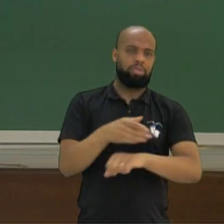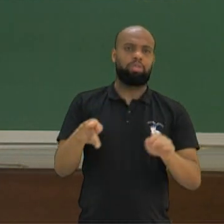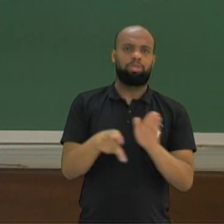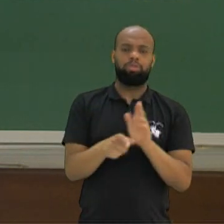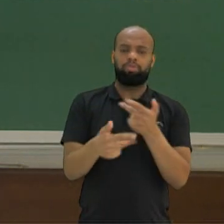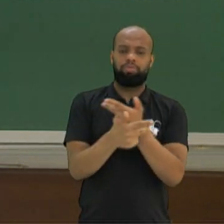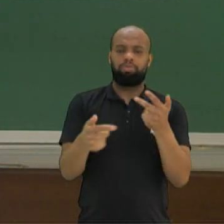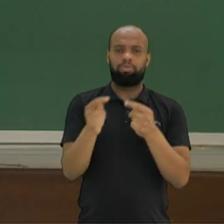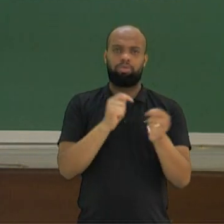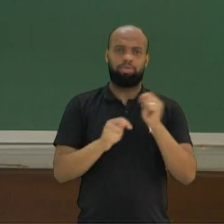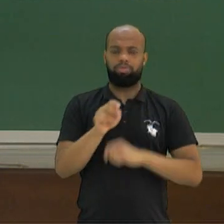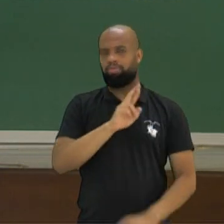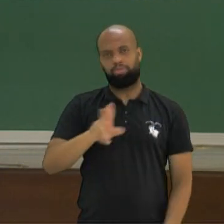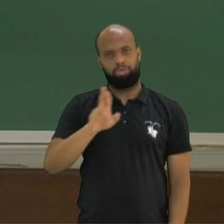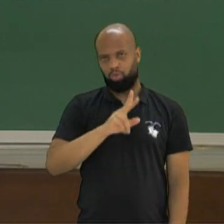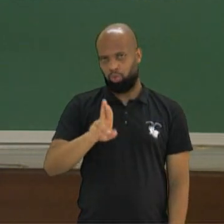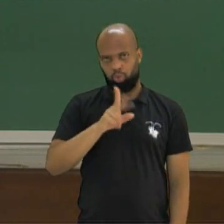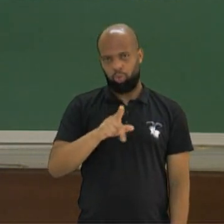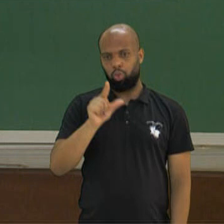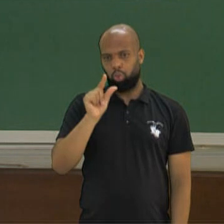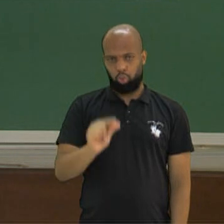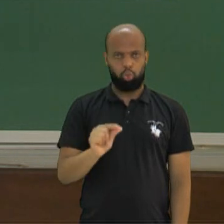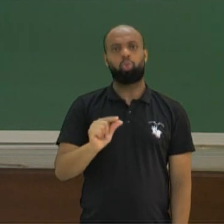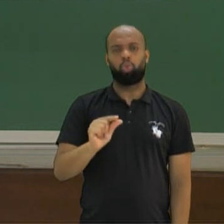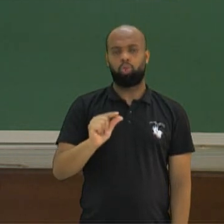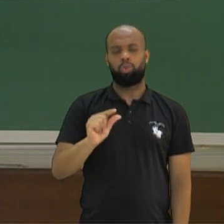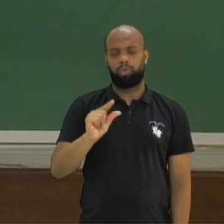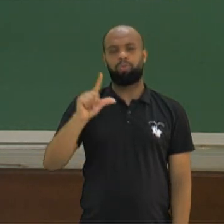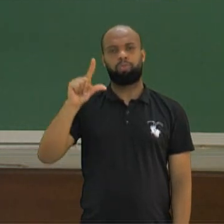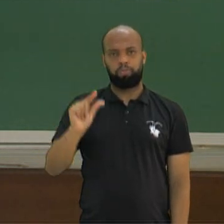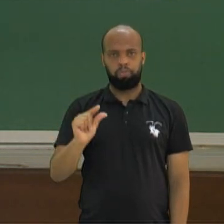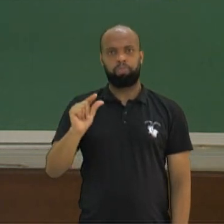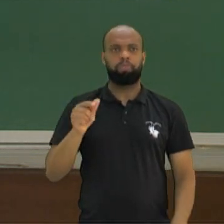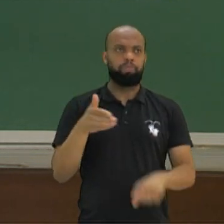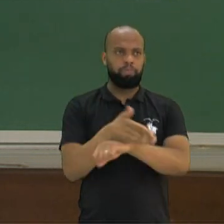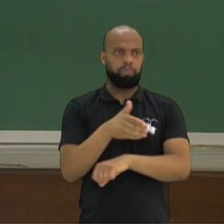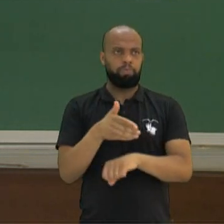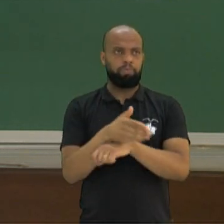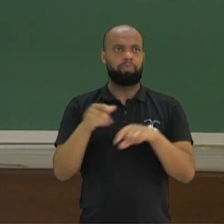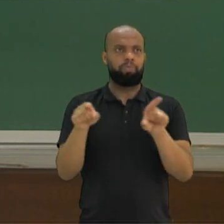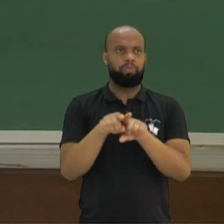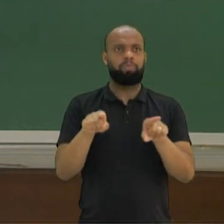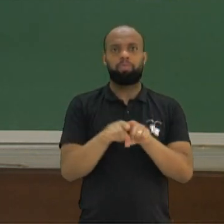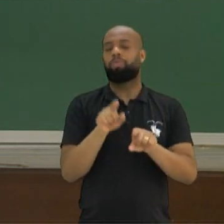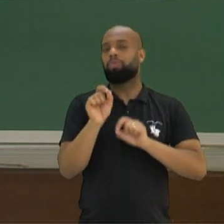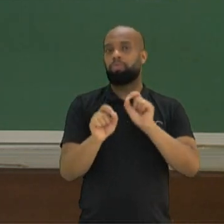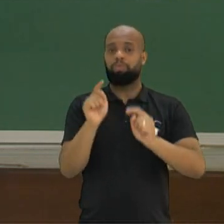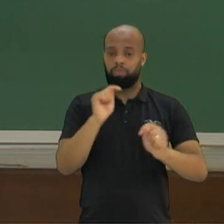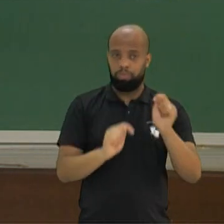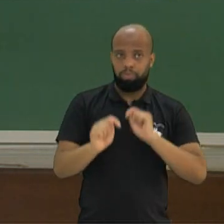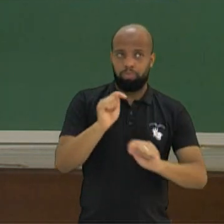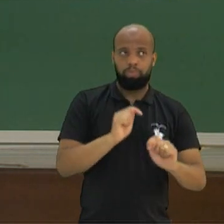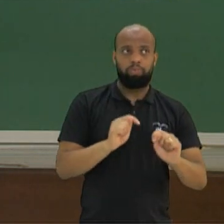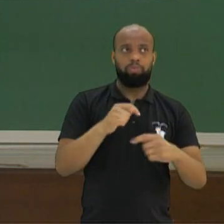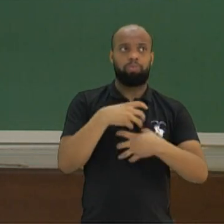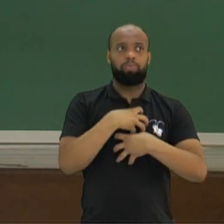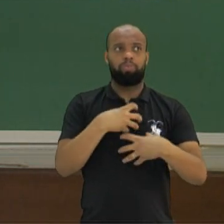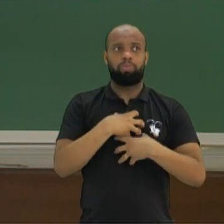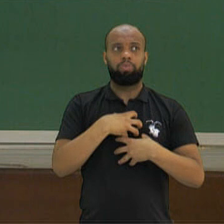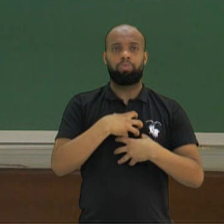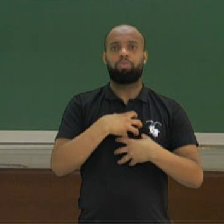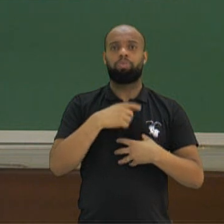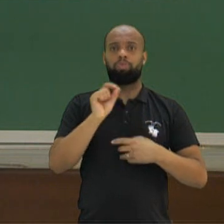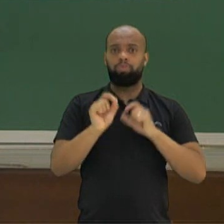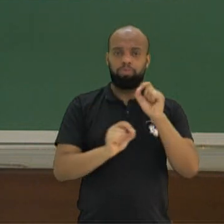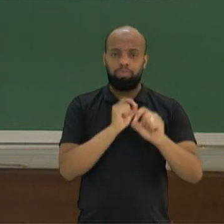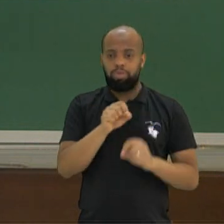questões econômicas, ou deve intervir o mínimo possível nessas questões econômicas, em que a economia se autorregula pela lei da